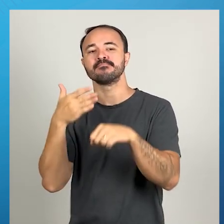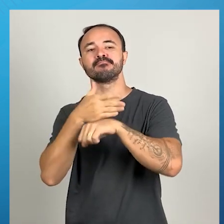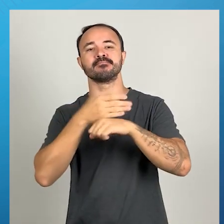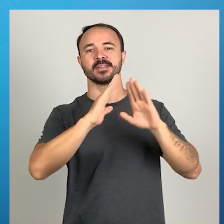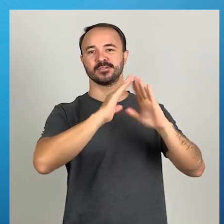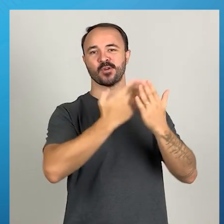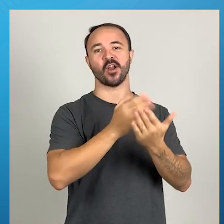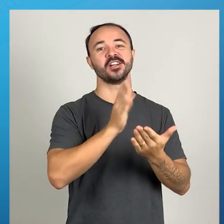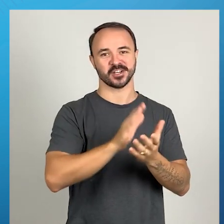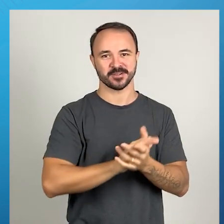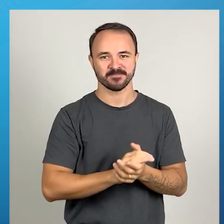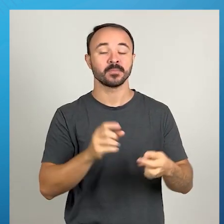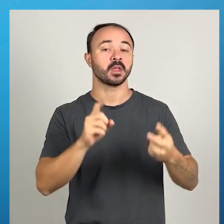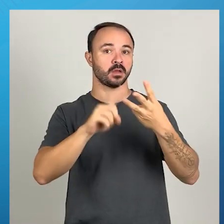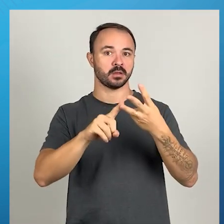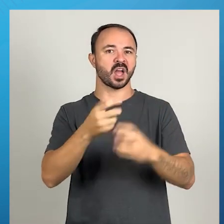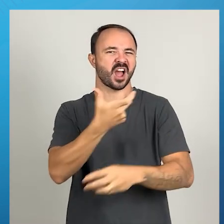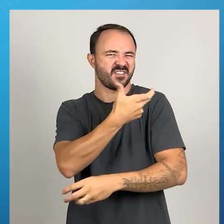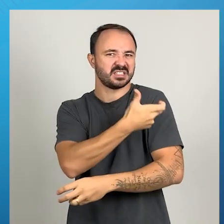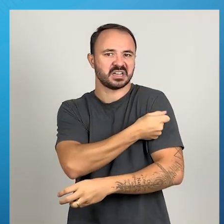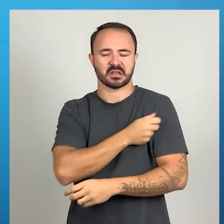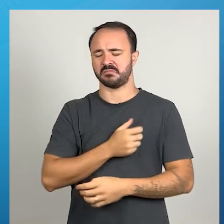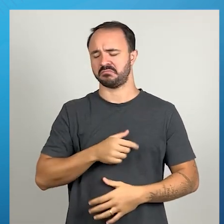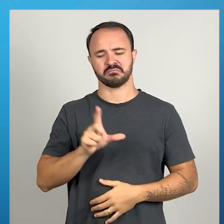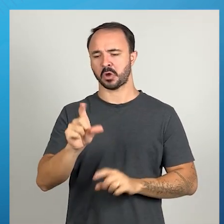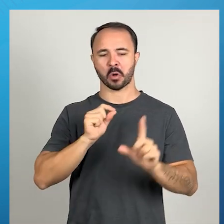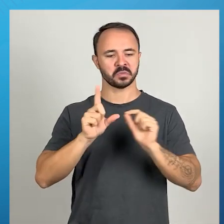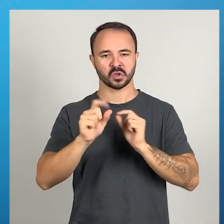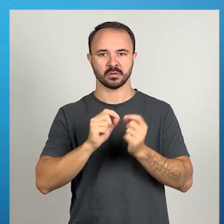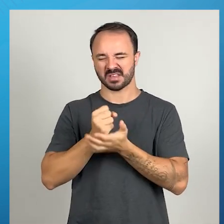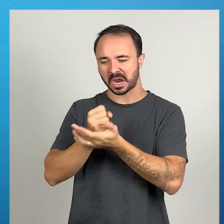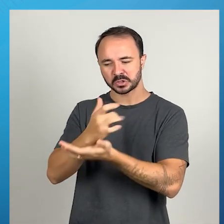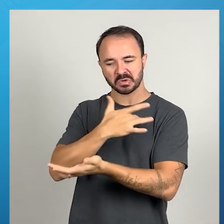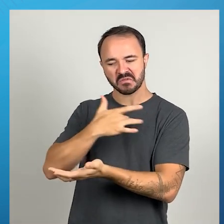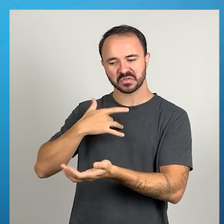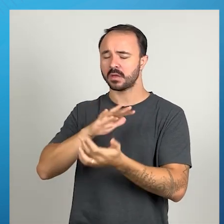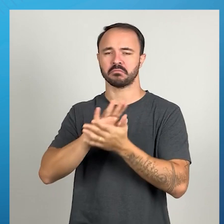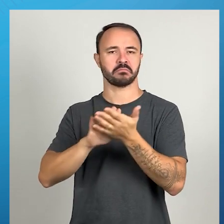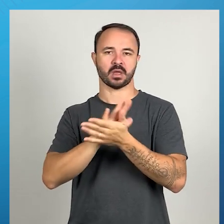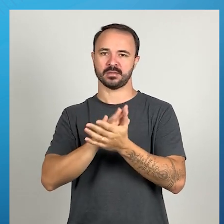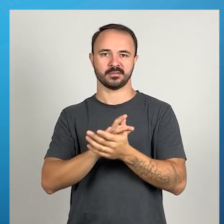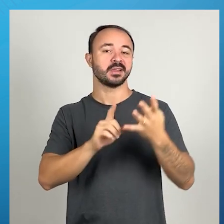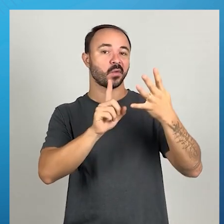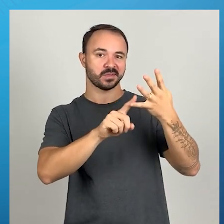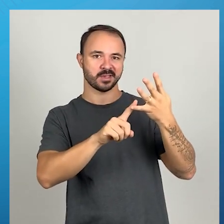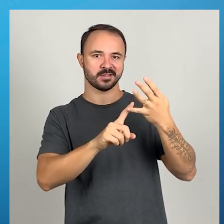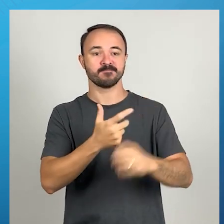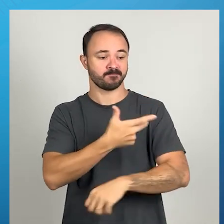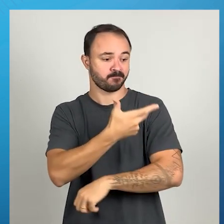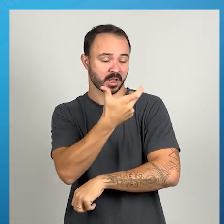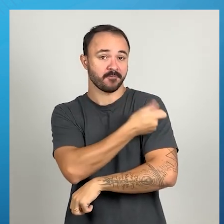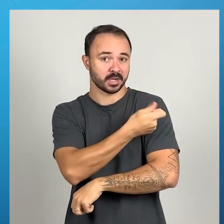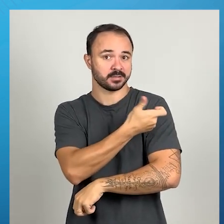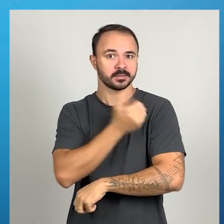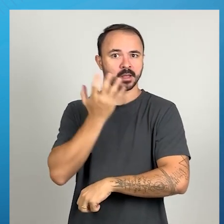A vacinação infantil é opcional e não tem impacto na saúde do bebê. E a alternativa D. A vacinação